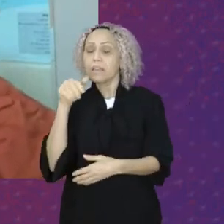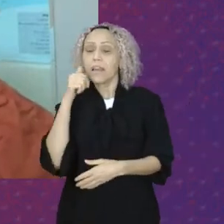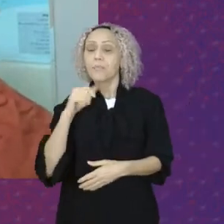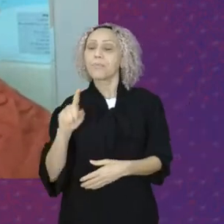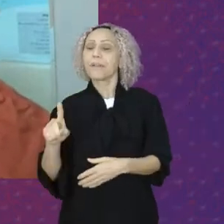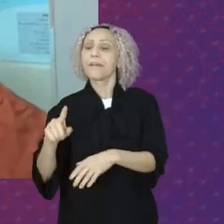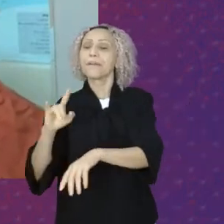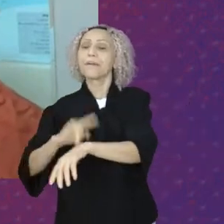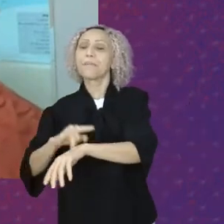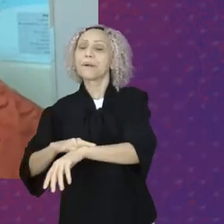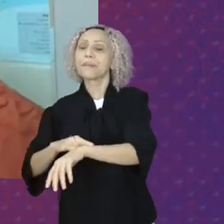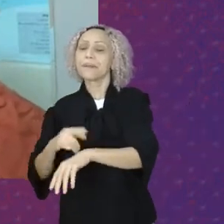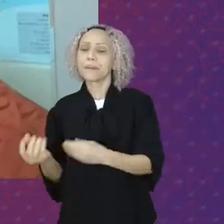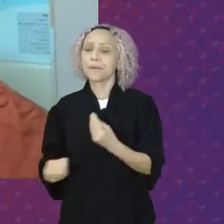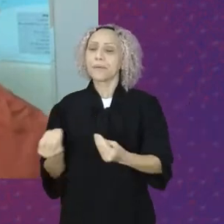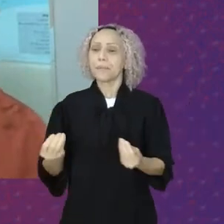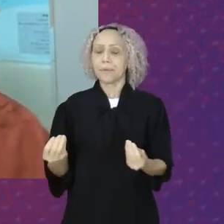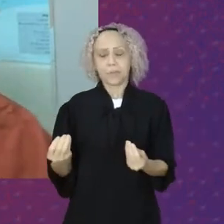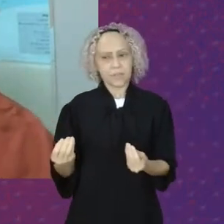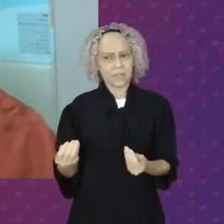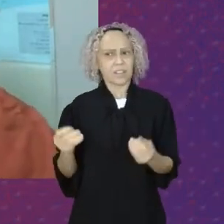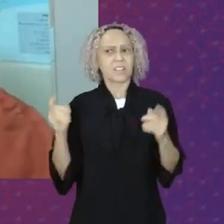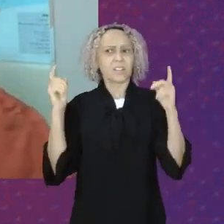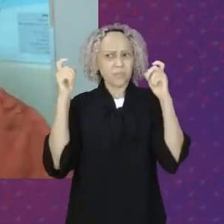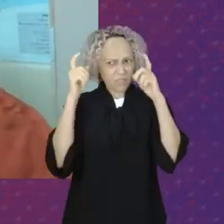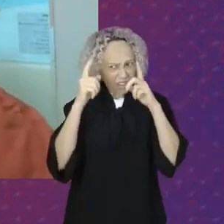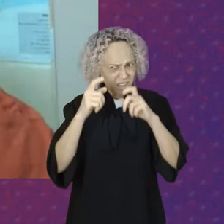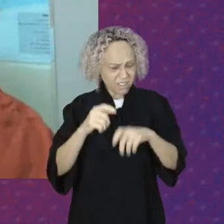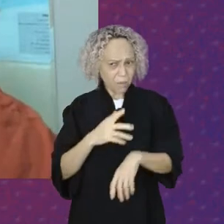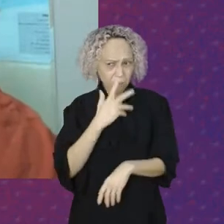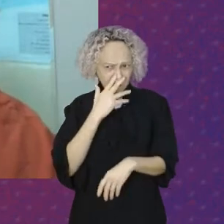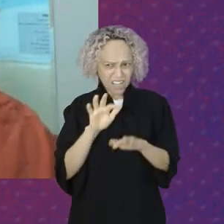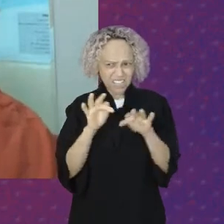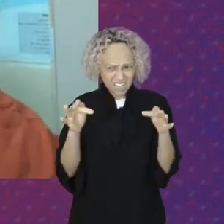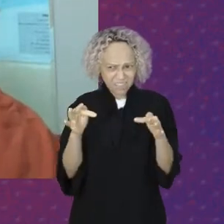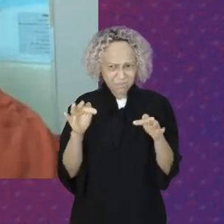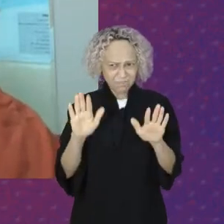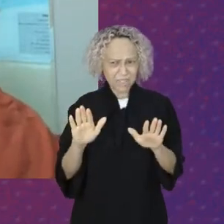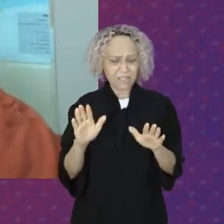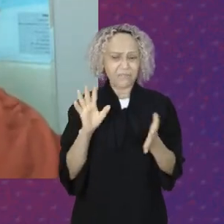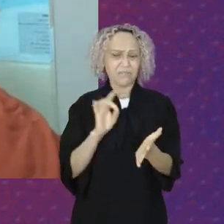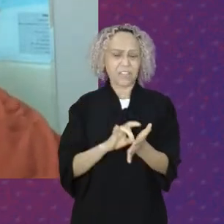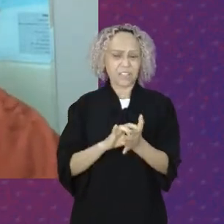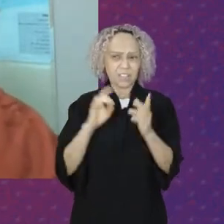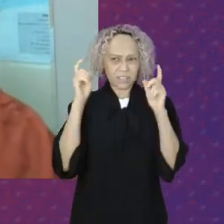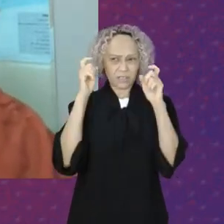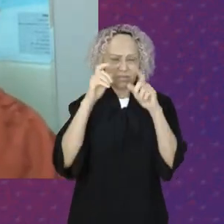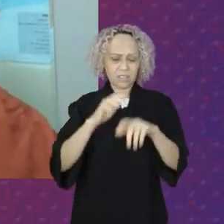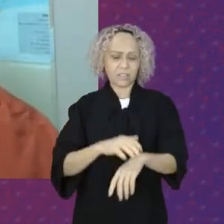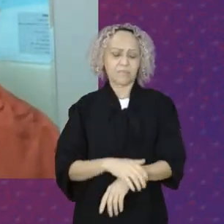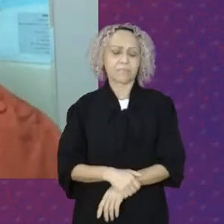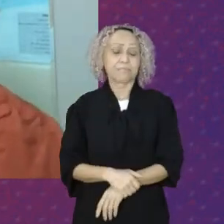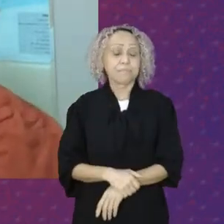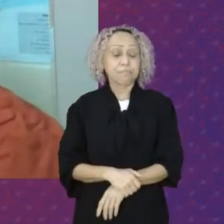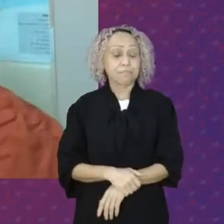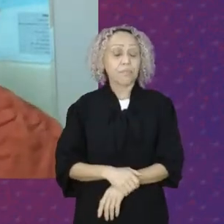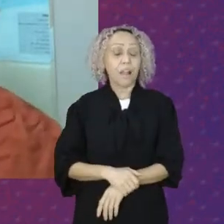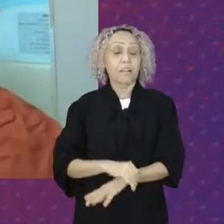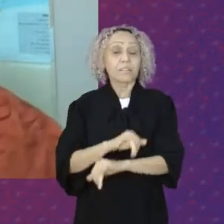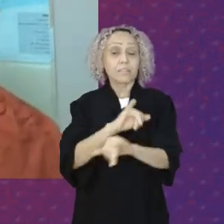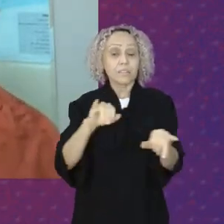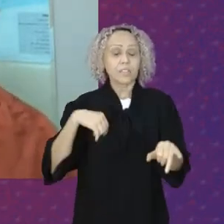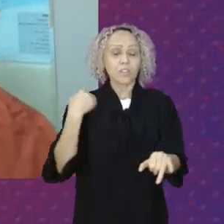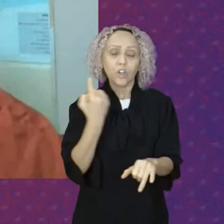mães, na política, nós precisamos ocupar esse espaço. Dizer que a gente quer ter esses direitos, que nós queremos